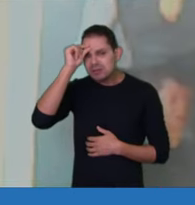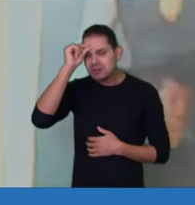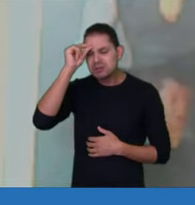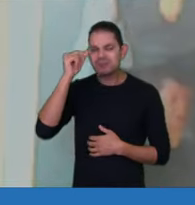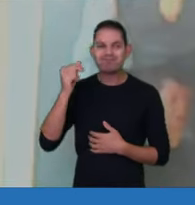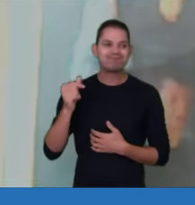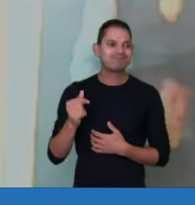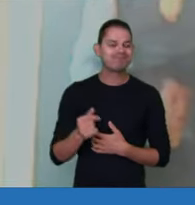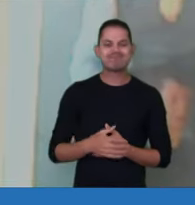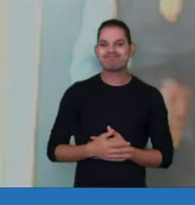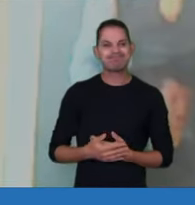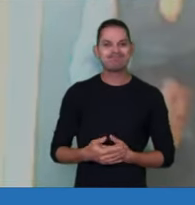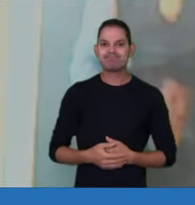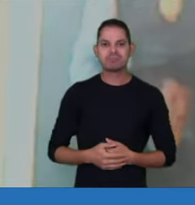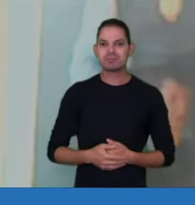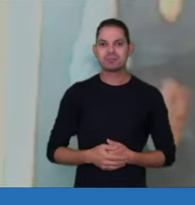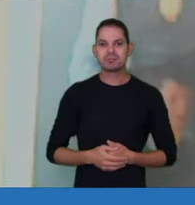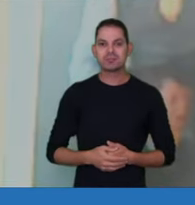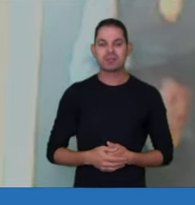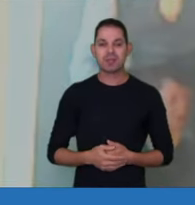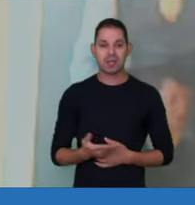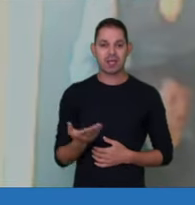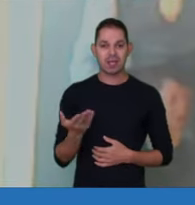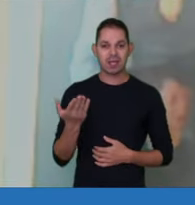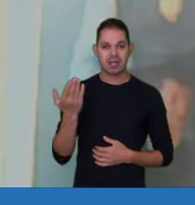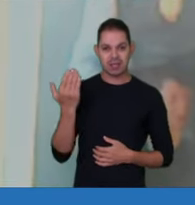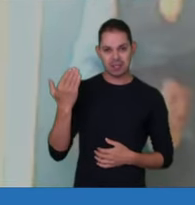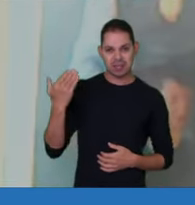mas naquele dia